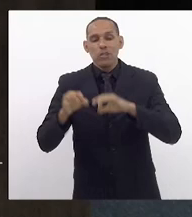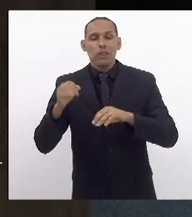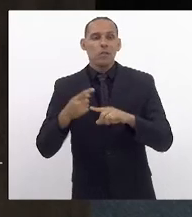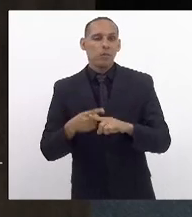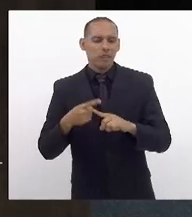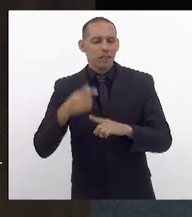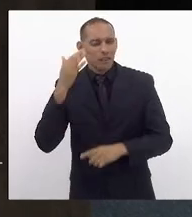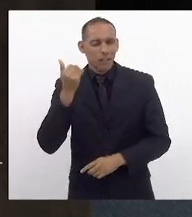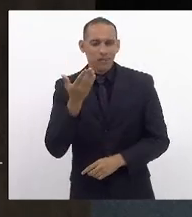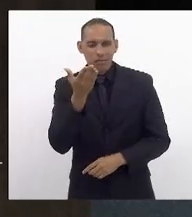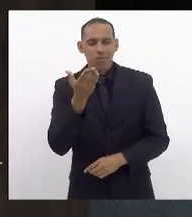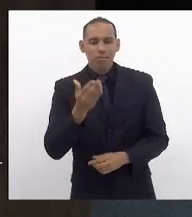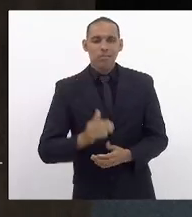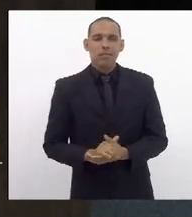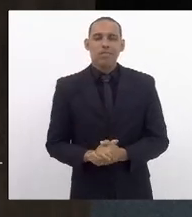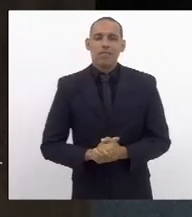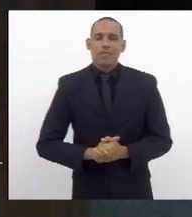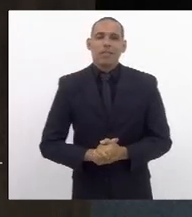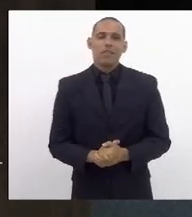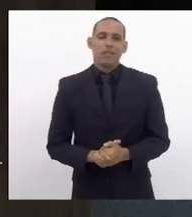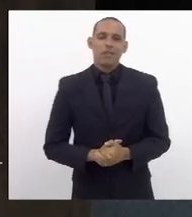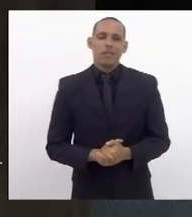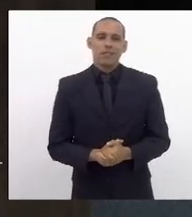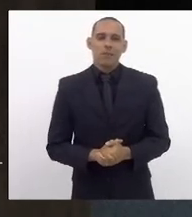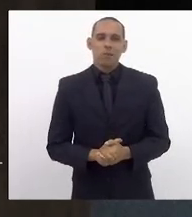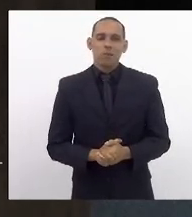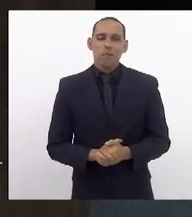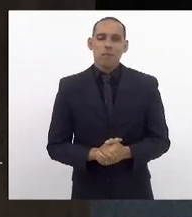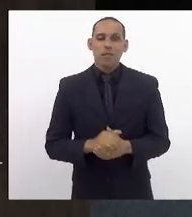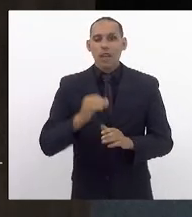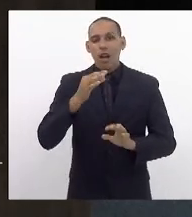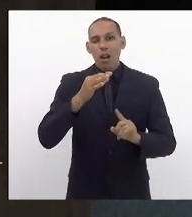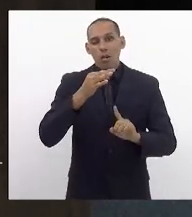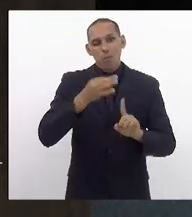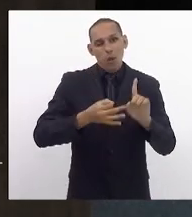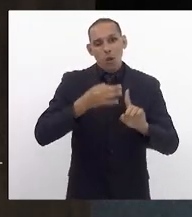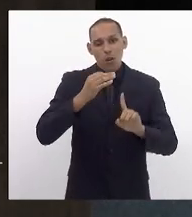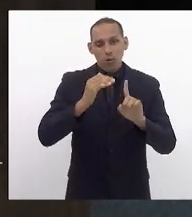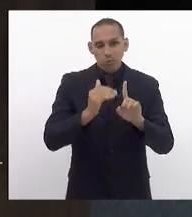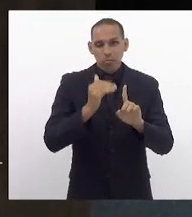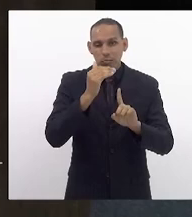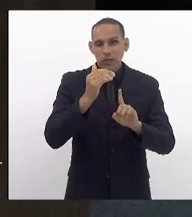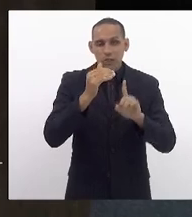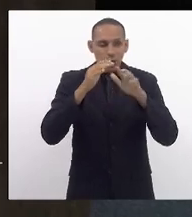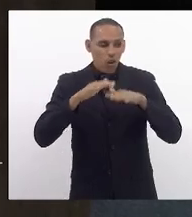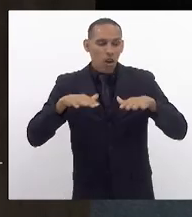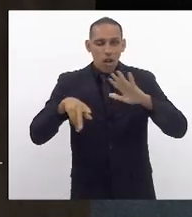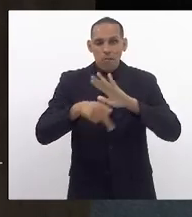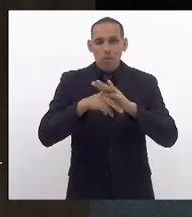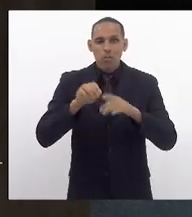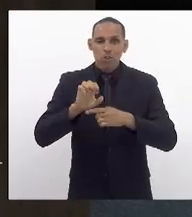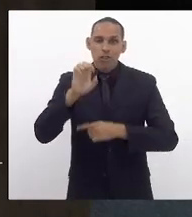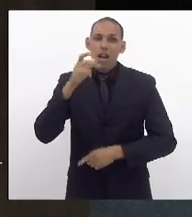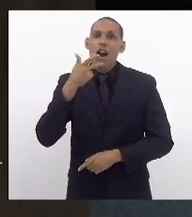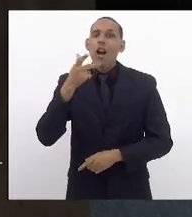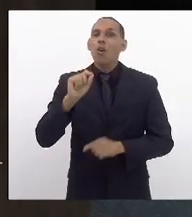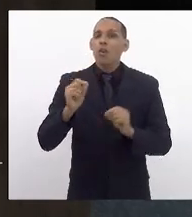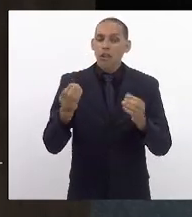sabe bem, Vossa Excelência, que a Procuradoria-Geral do Estado falou no